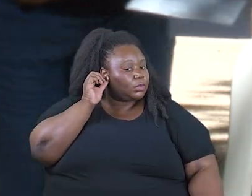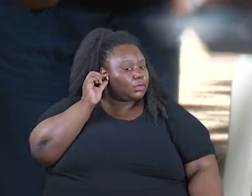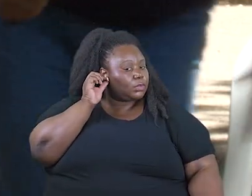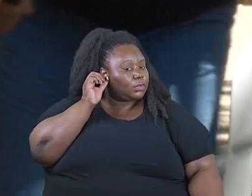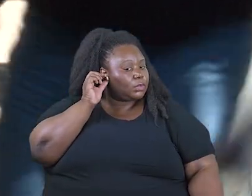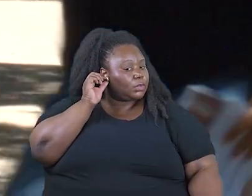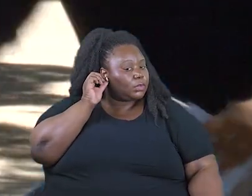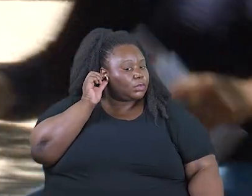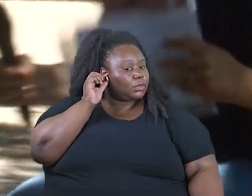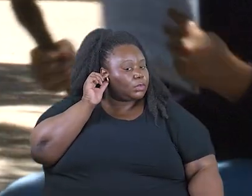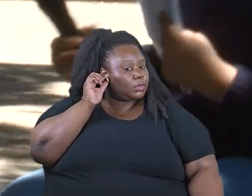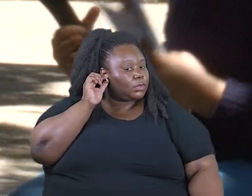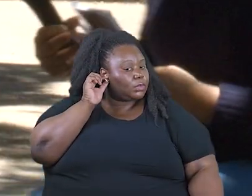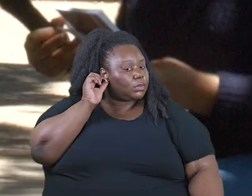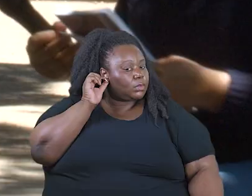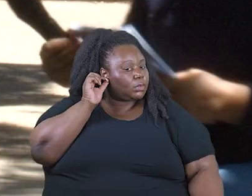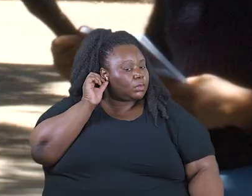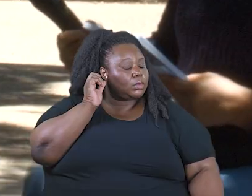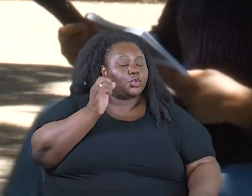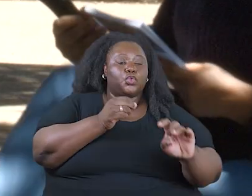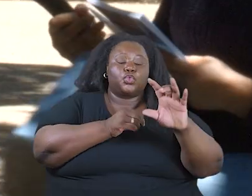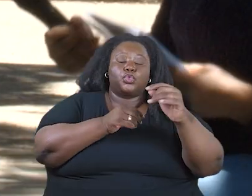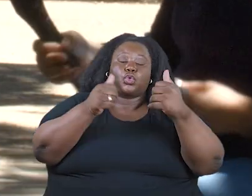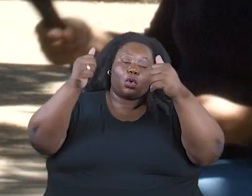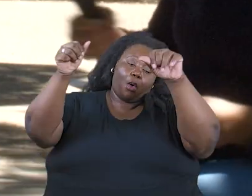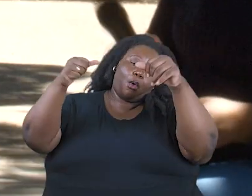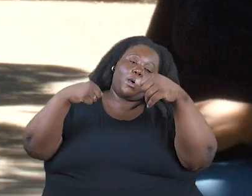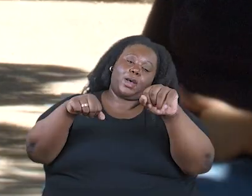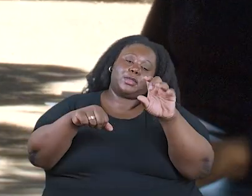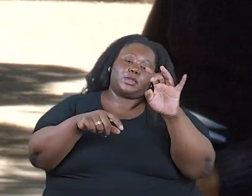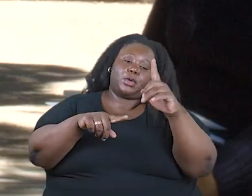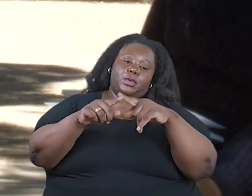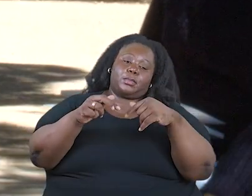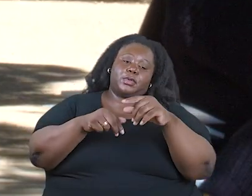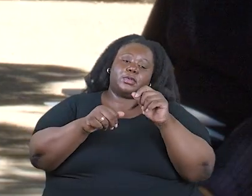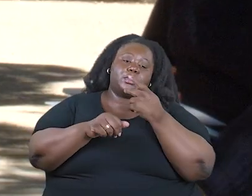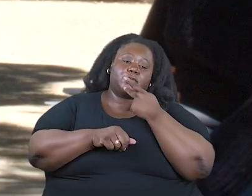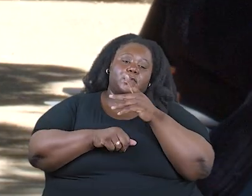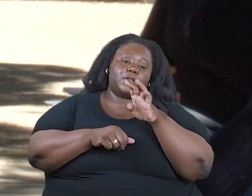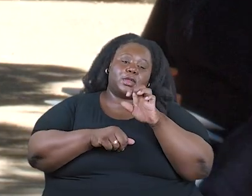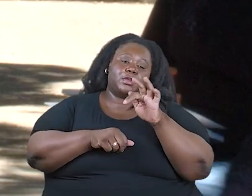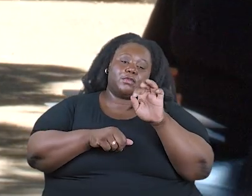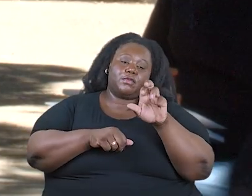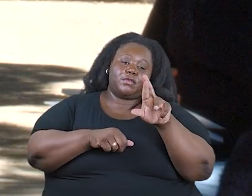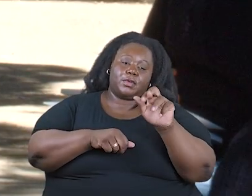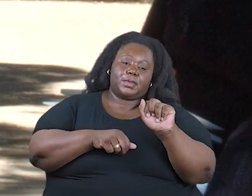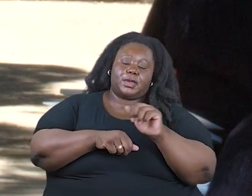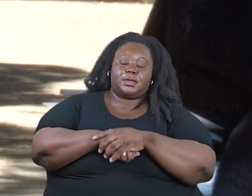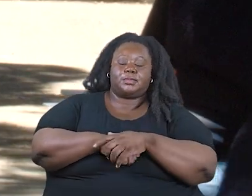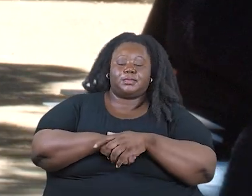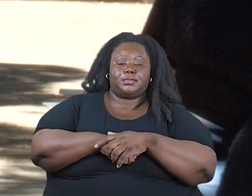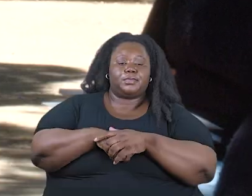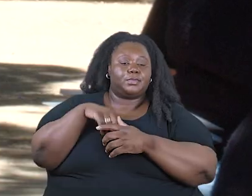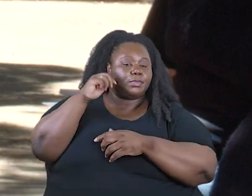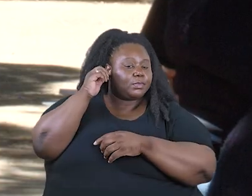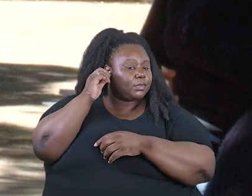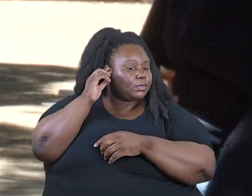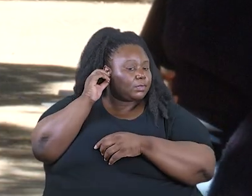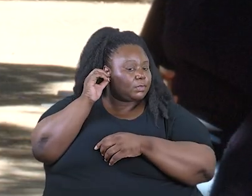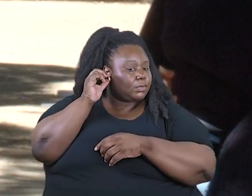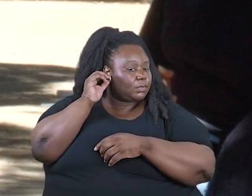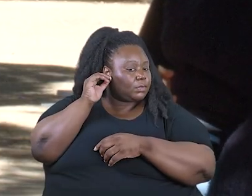Só cartaz e convite de exposição. Só o material que o pessoal chama de efêmera. E aí